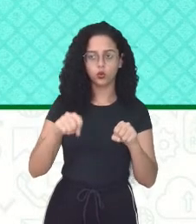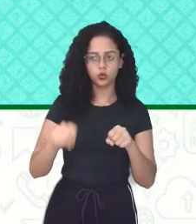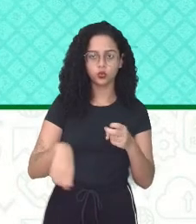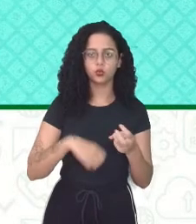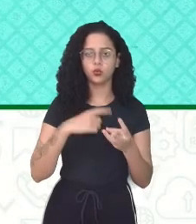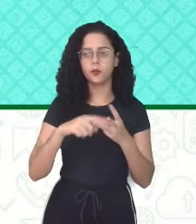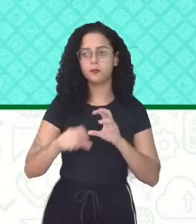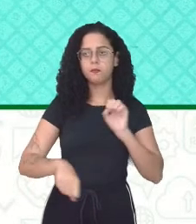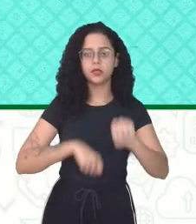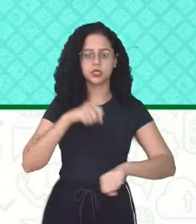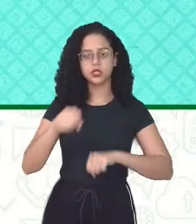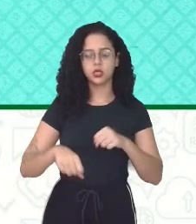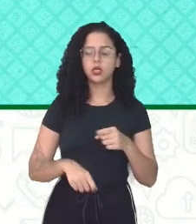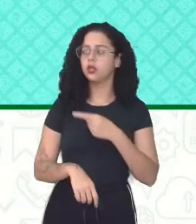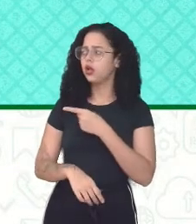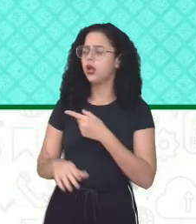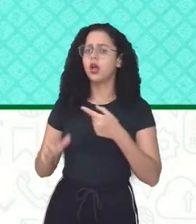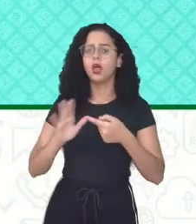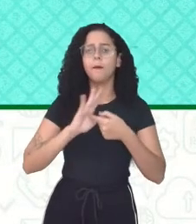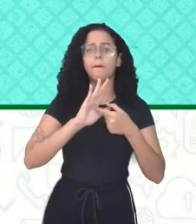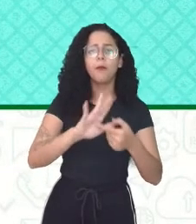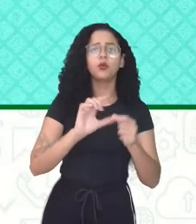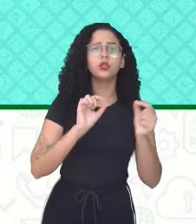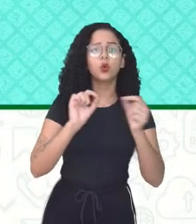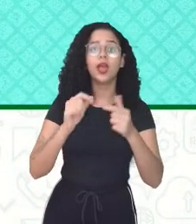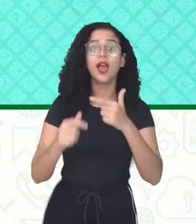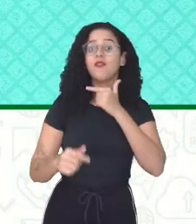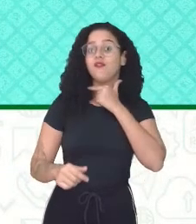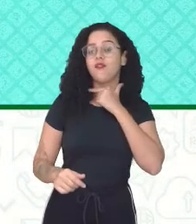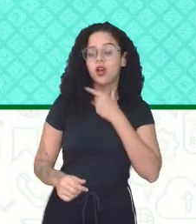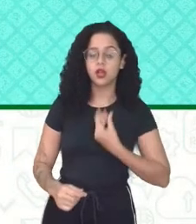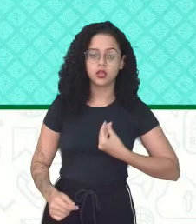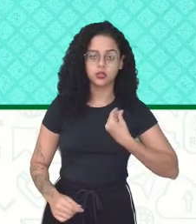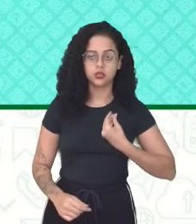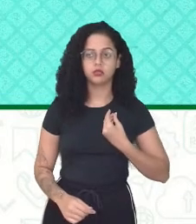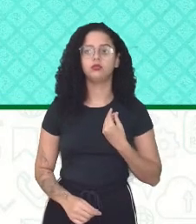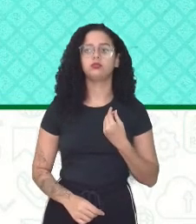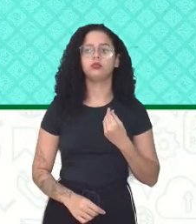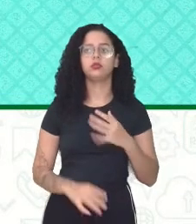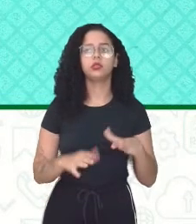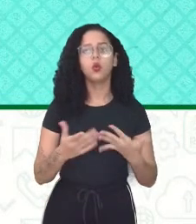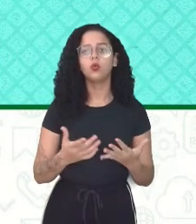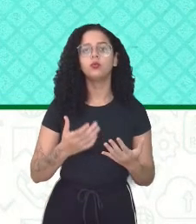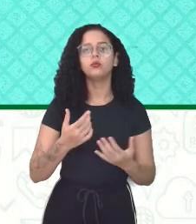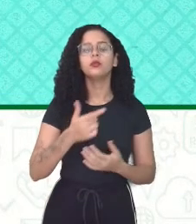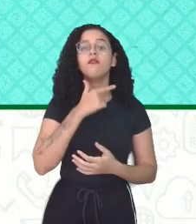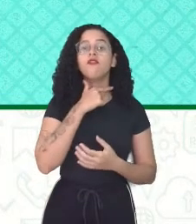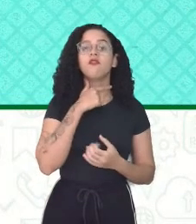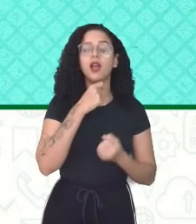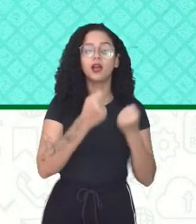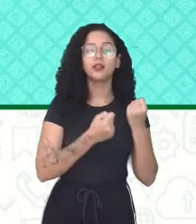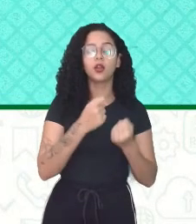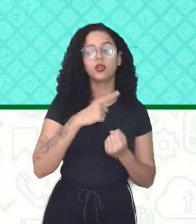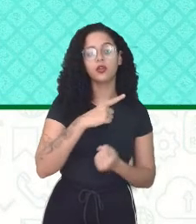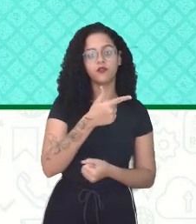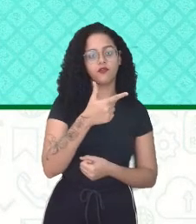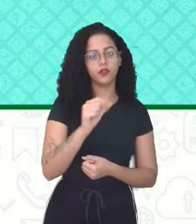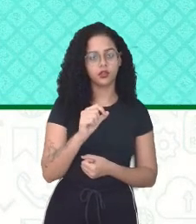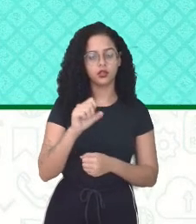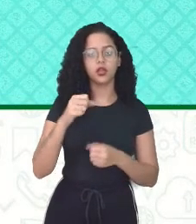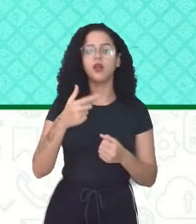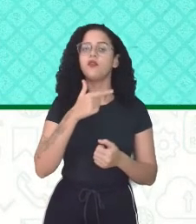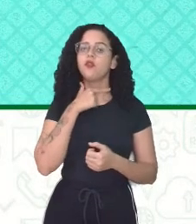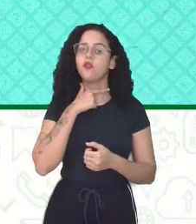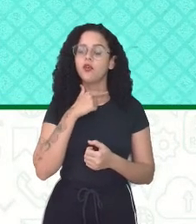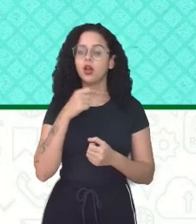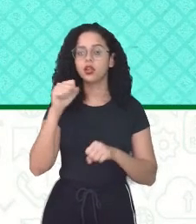mostrando as vagas que existem. Olha, de carros tem 20, né? De motos tem 30